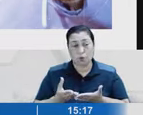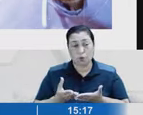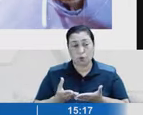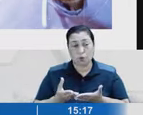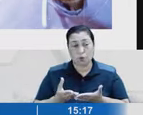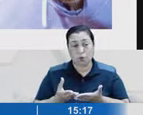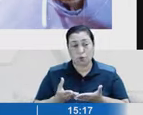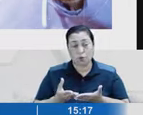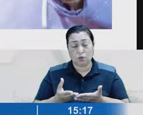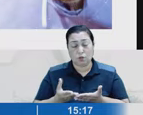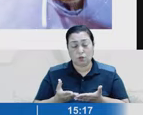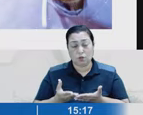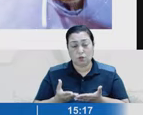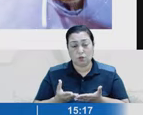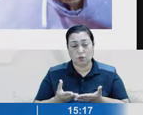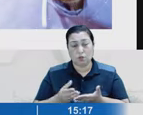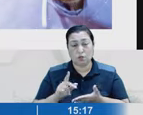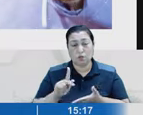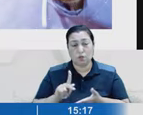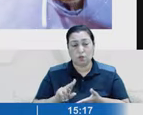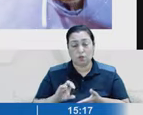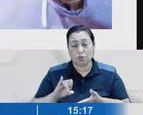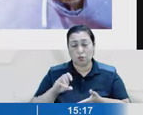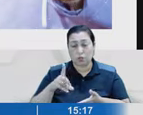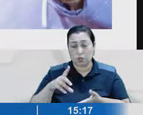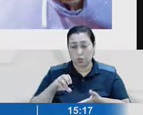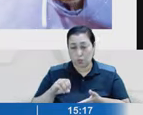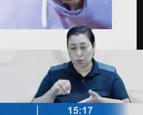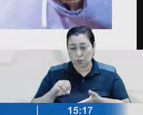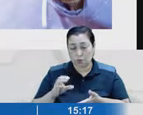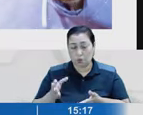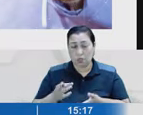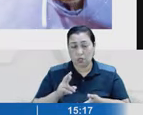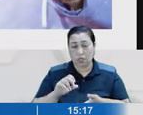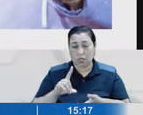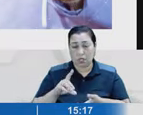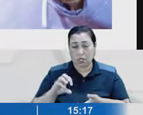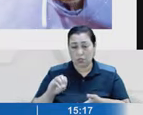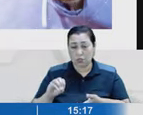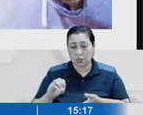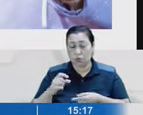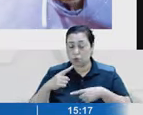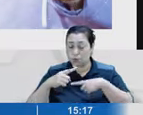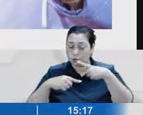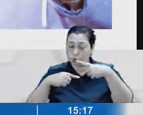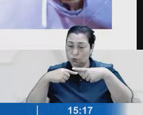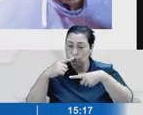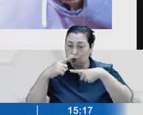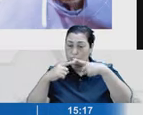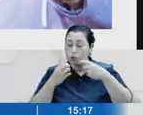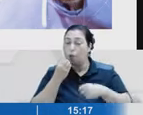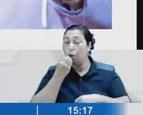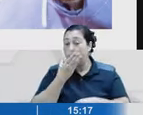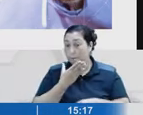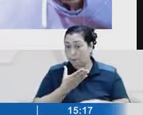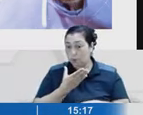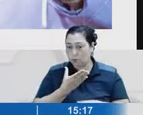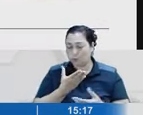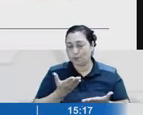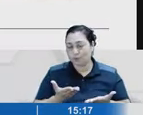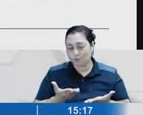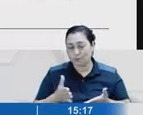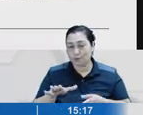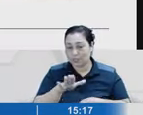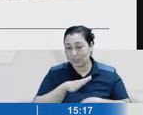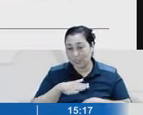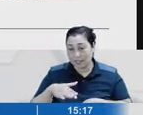clínico, né? Com a quimioterapia, com a radioterapia, né? E esses avanços são bem-vindos, né? Para a área